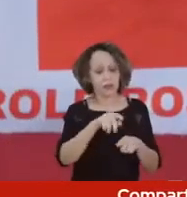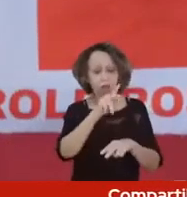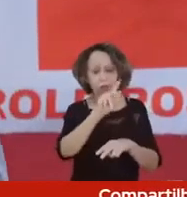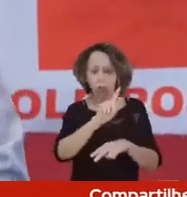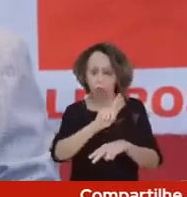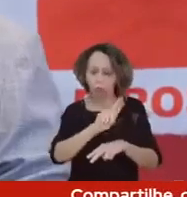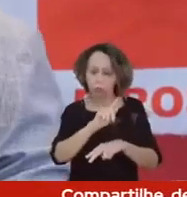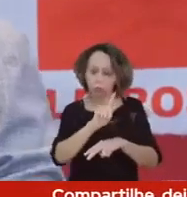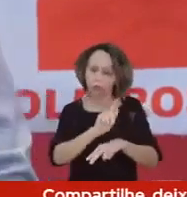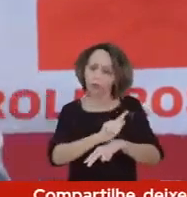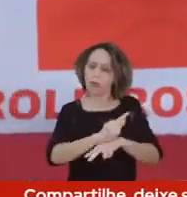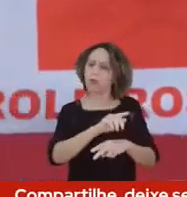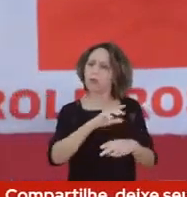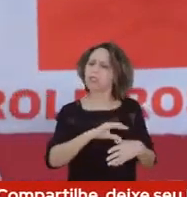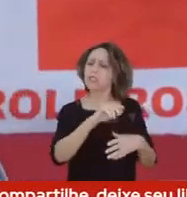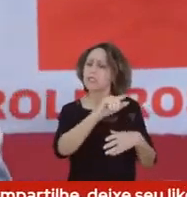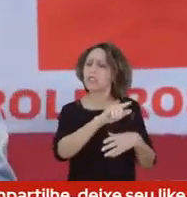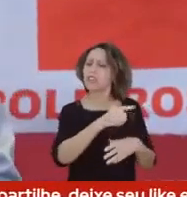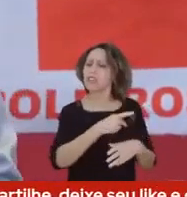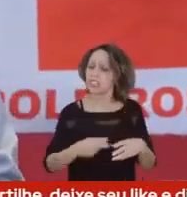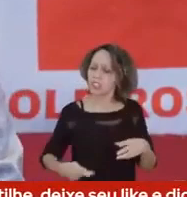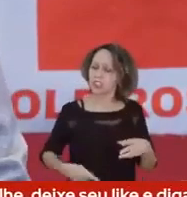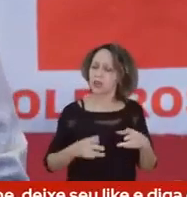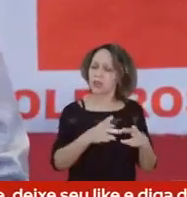para o conselho. O que aconteceu?